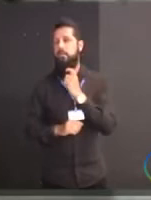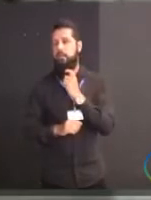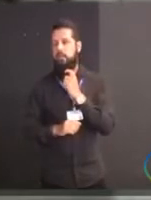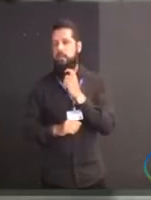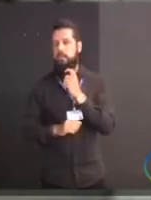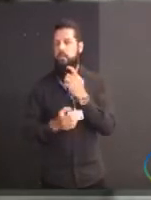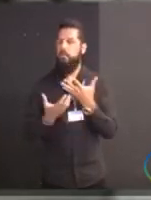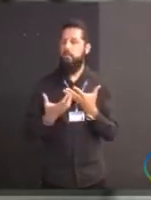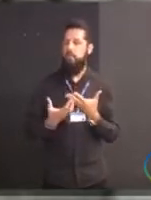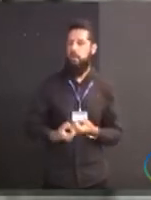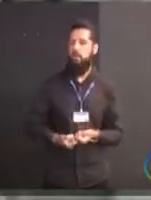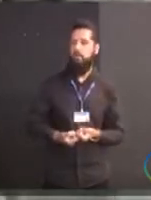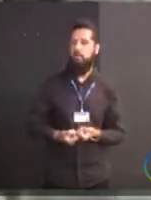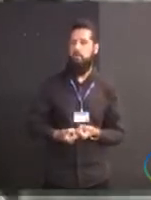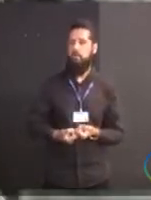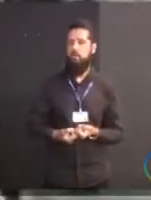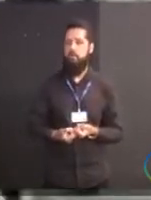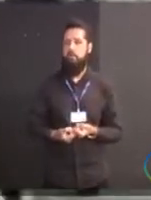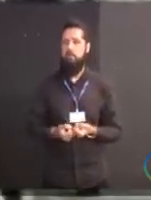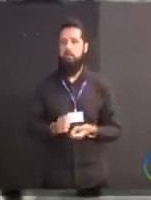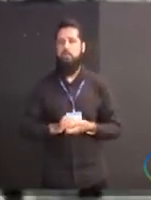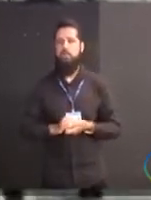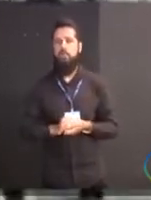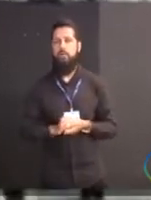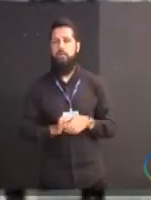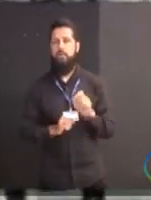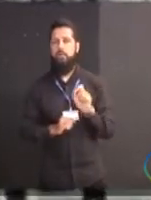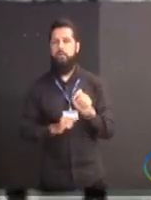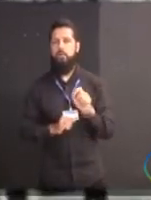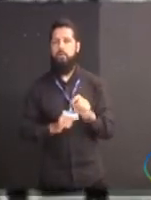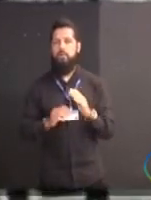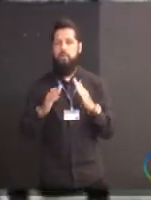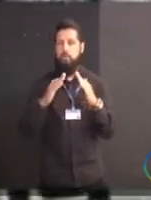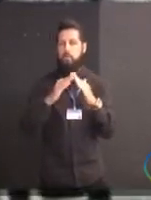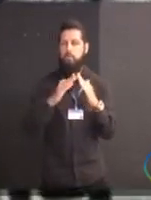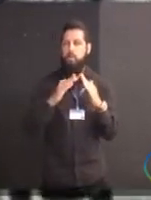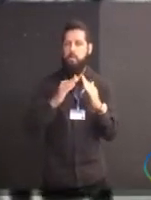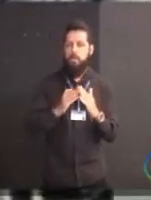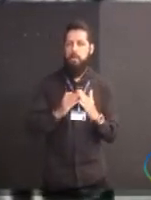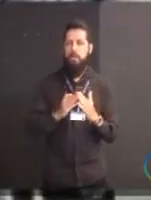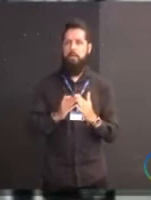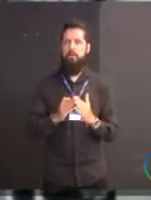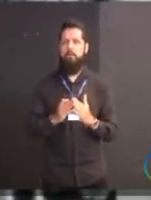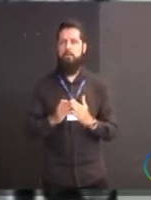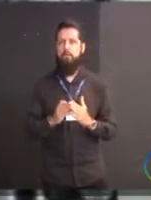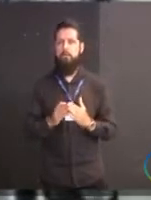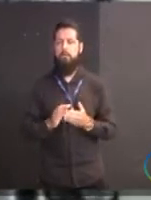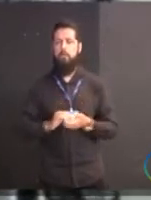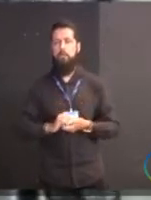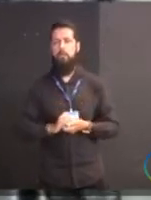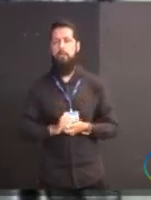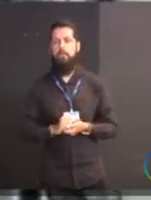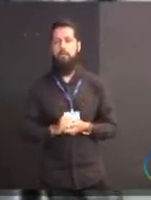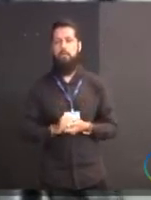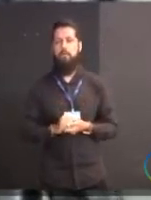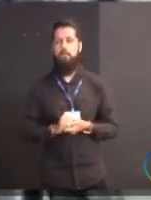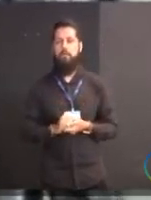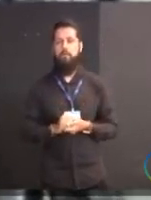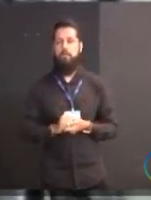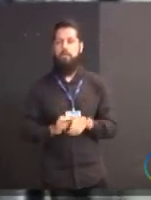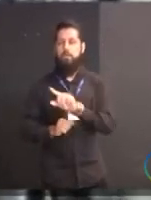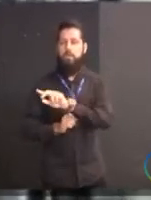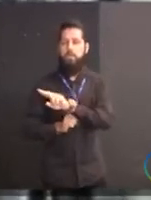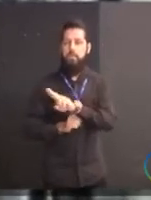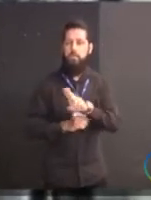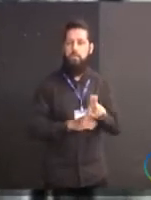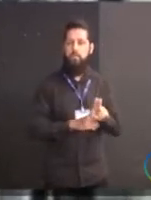admitiu que o aparecimento do espiritismo marcava uma nova fase do desenvolvimento humano. E ele chamou essa nova fase